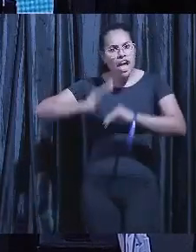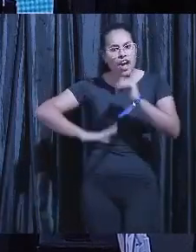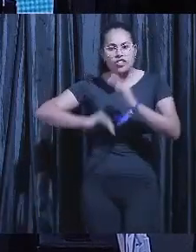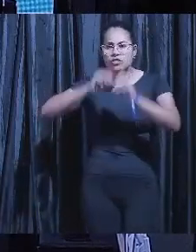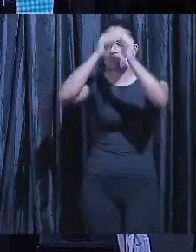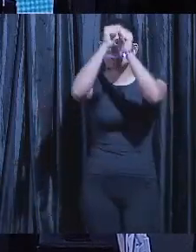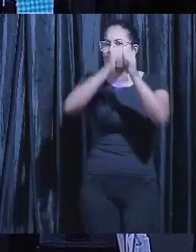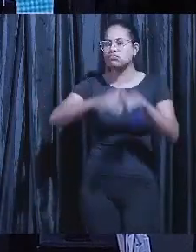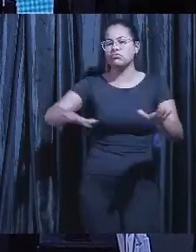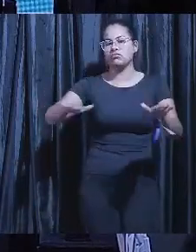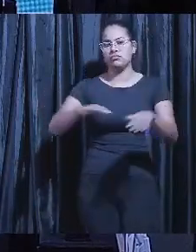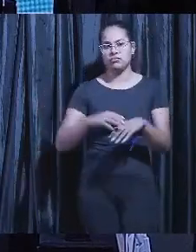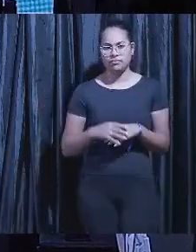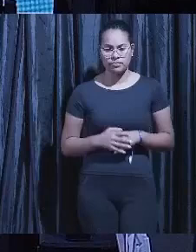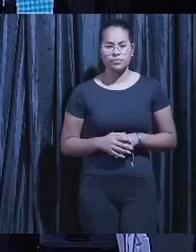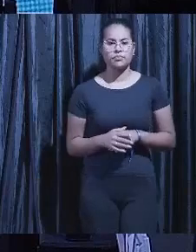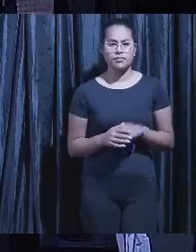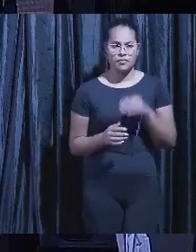espiralar.